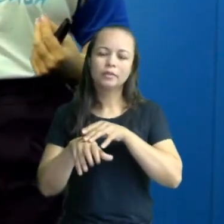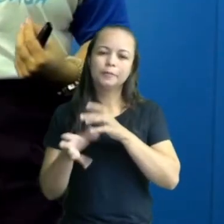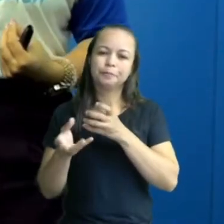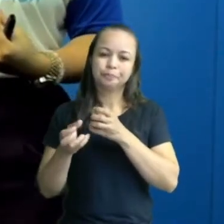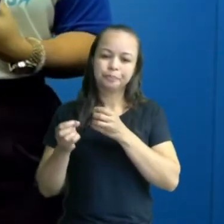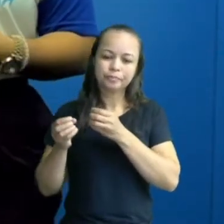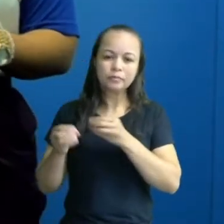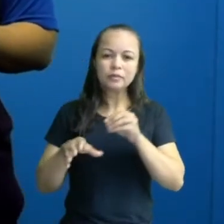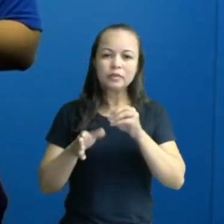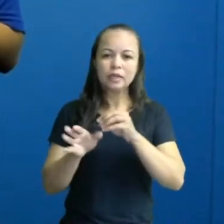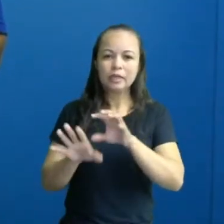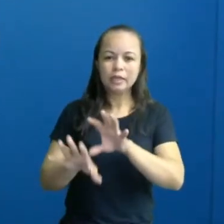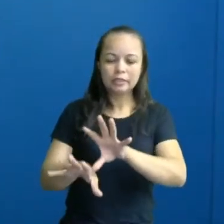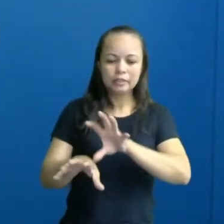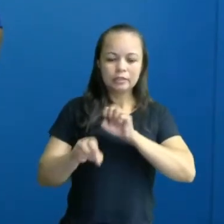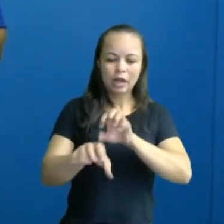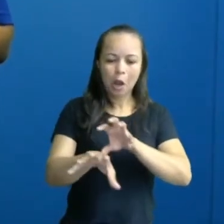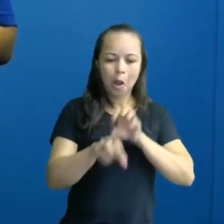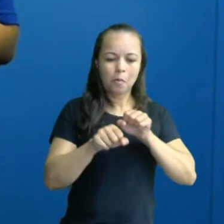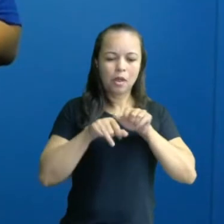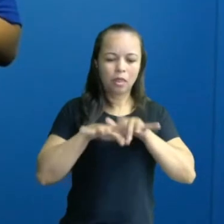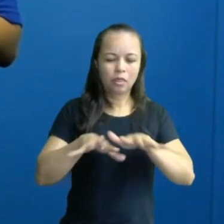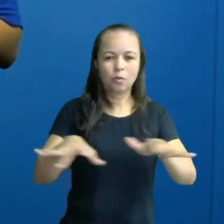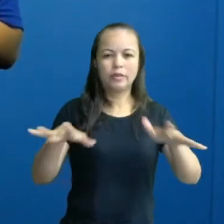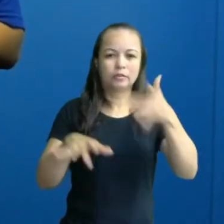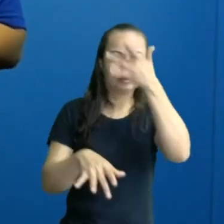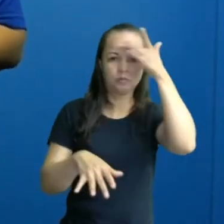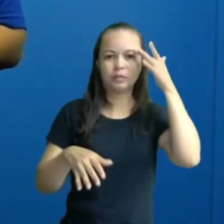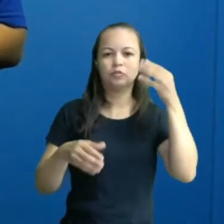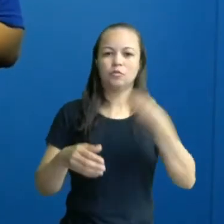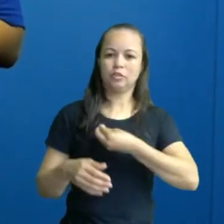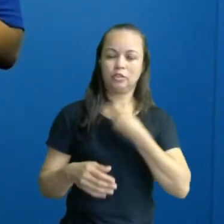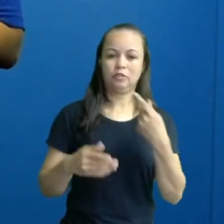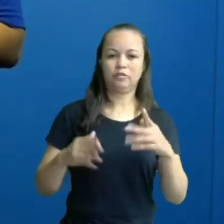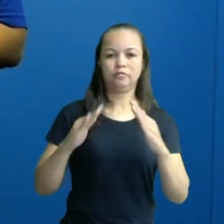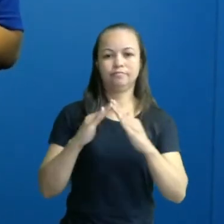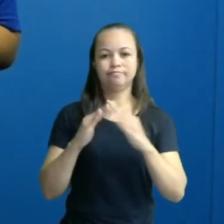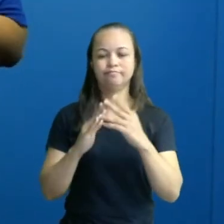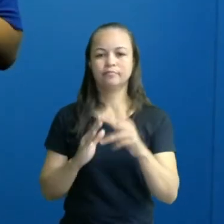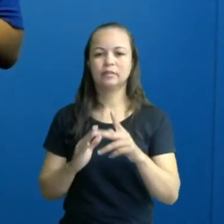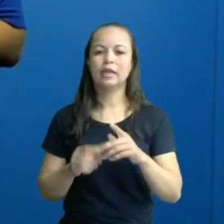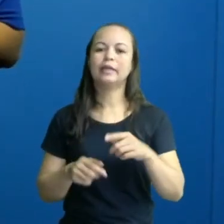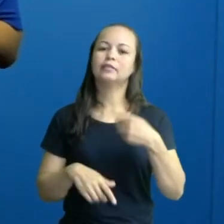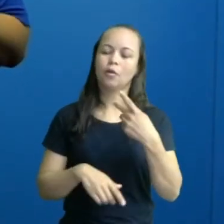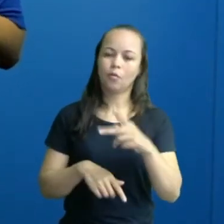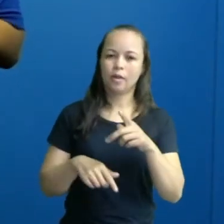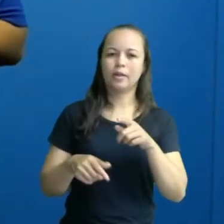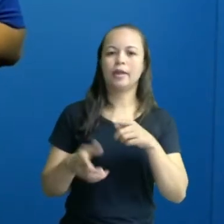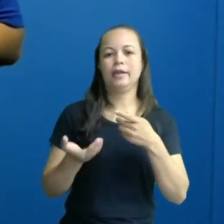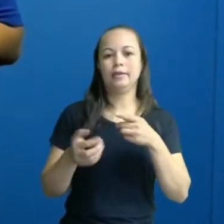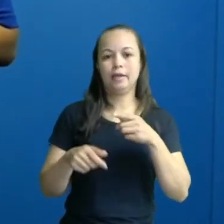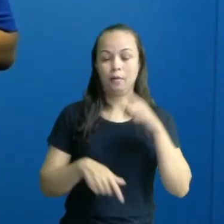de casa. Então, o extrativismo mineral, ele é bastante prejudicial se ele não for feito da maneira certa.